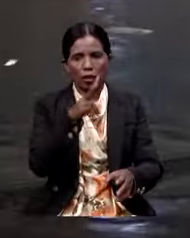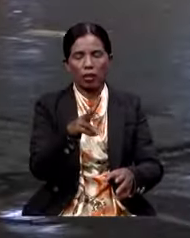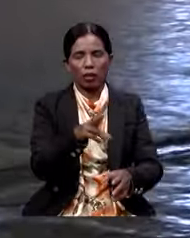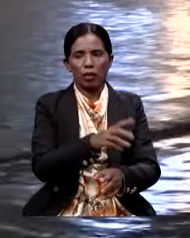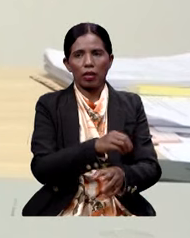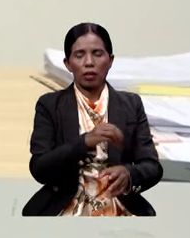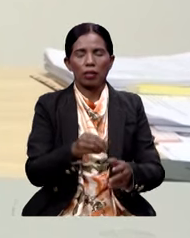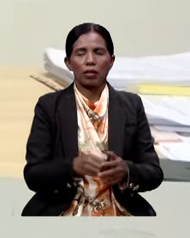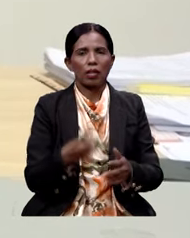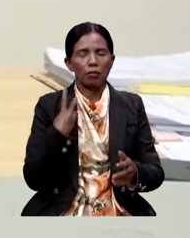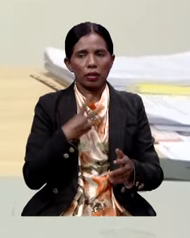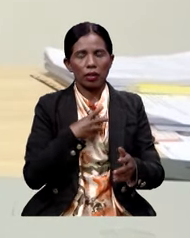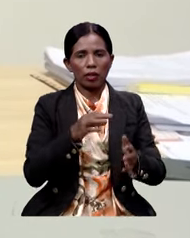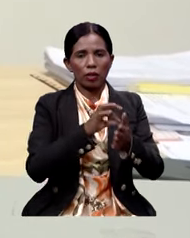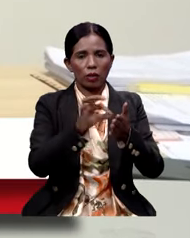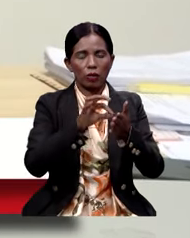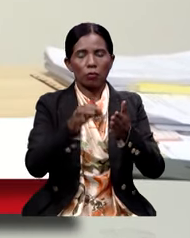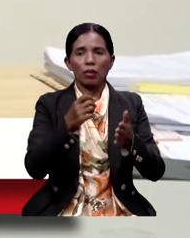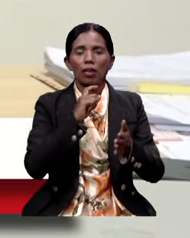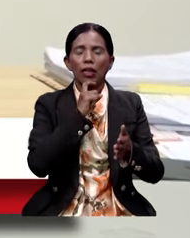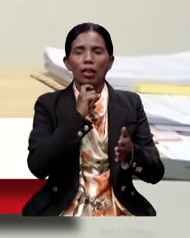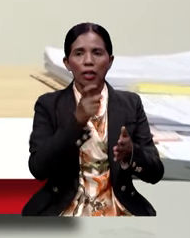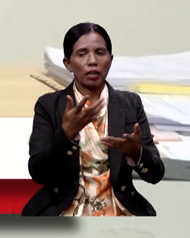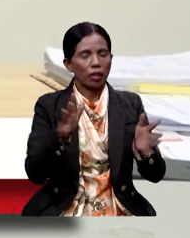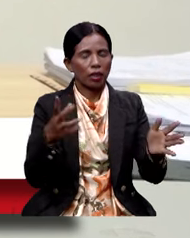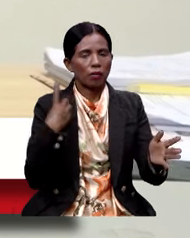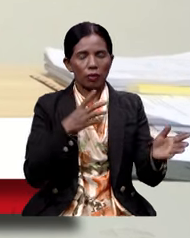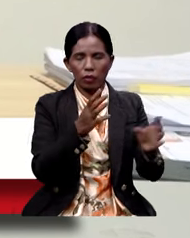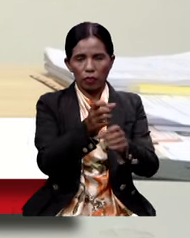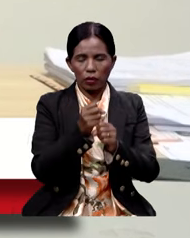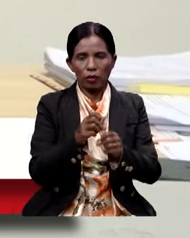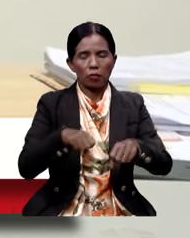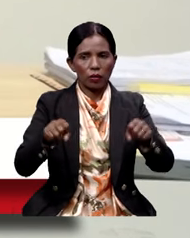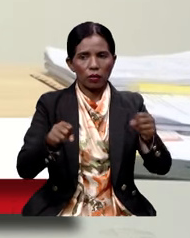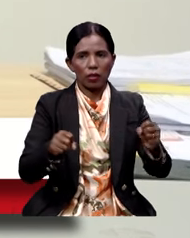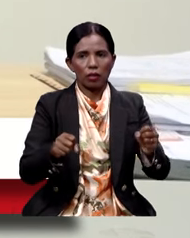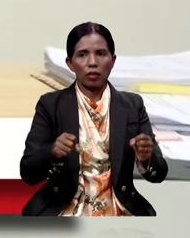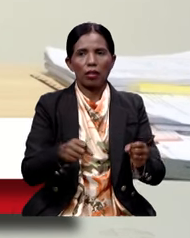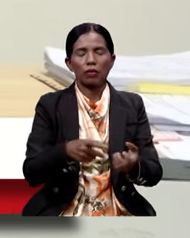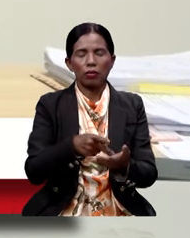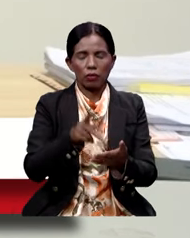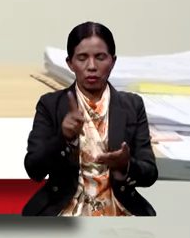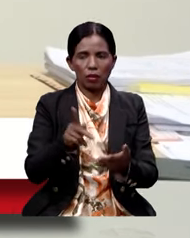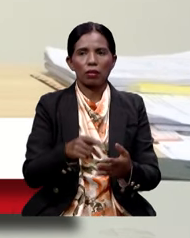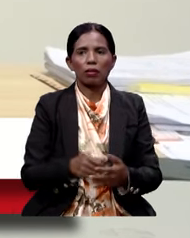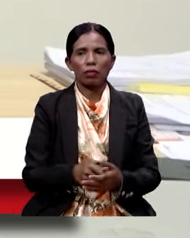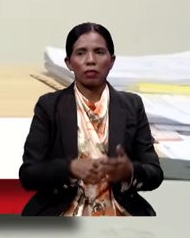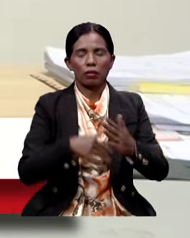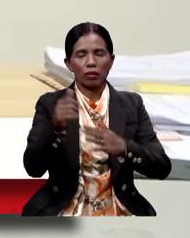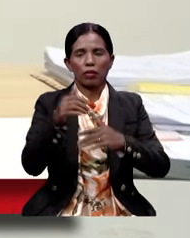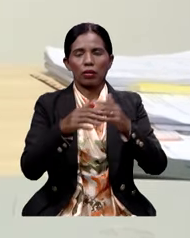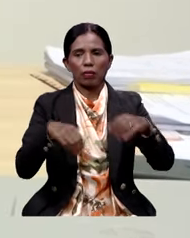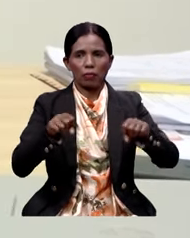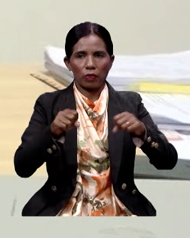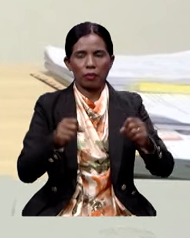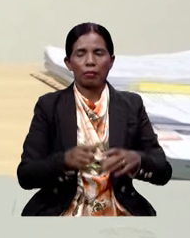original la ia ami se prene hoto motor sen lor mai kantor para atu para pasa coimas infração baia motor